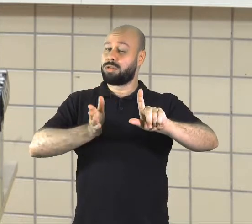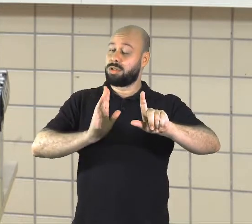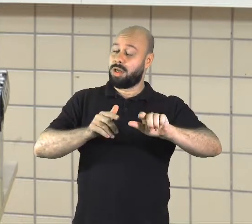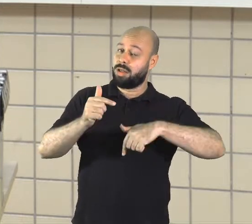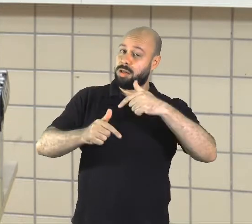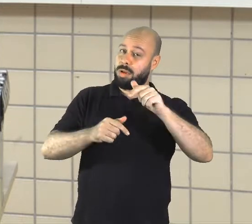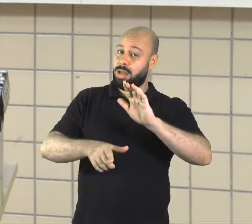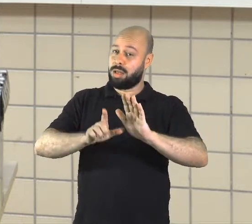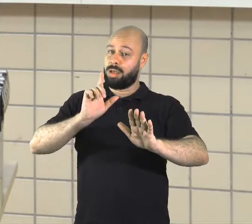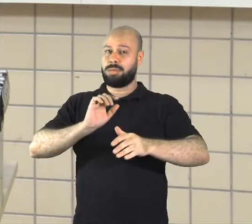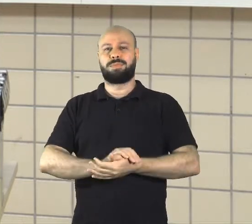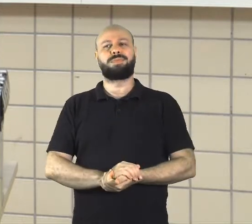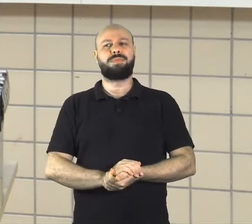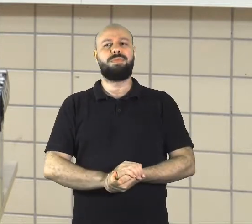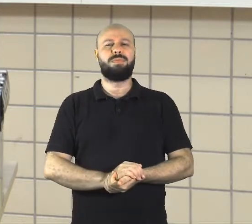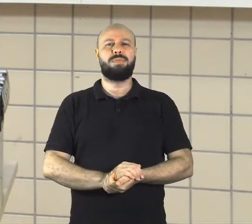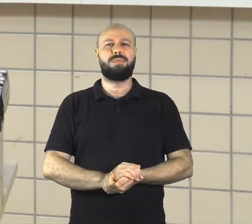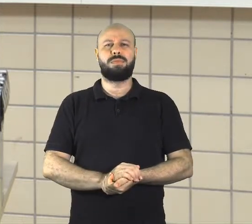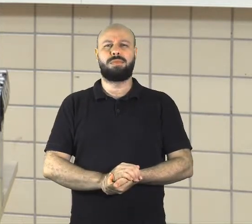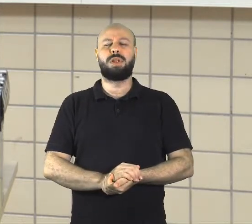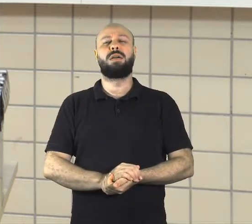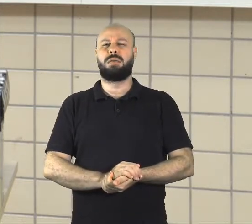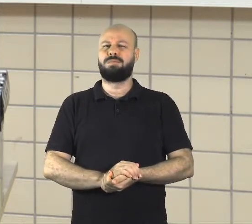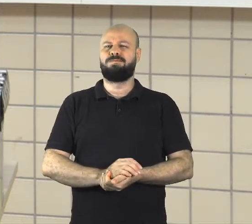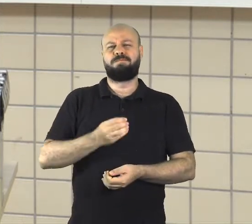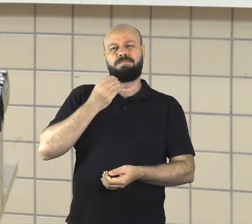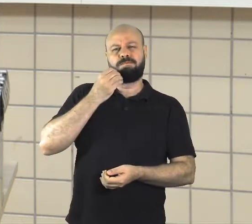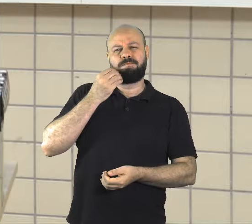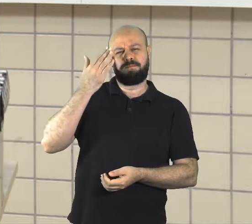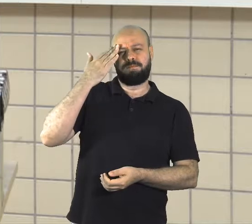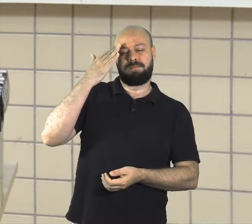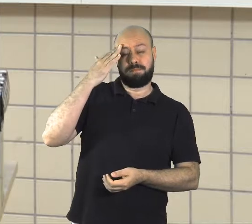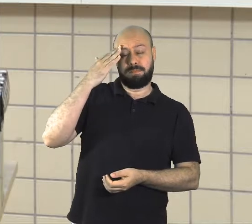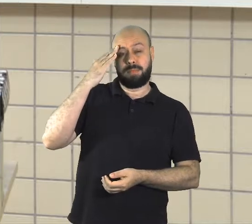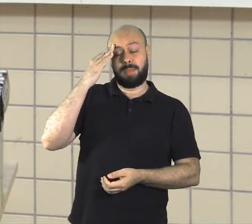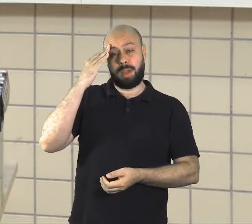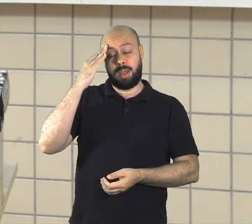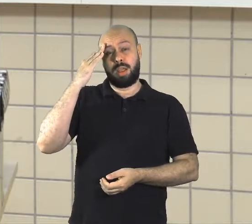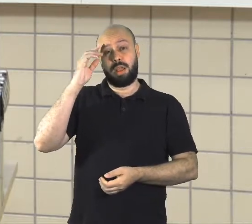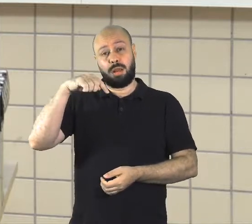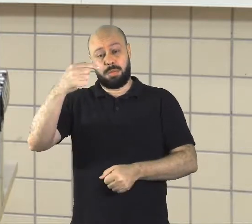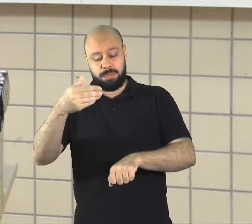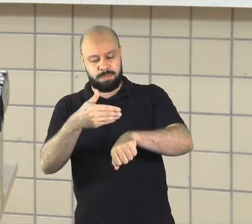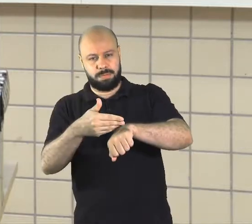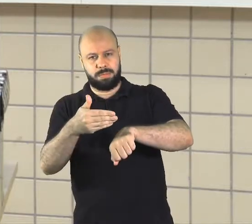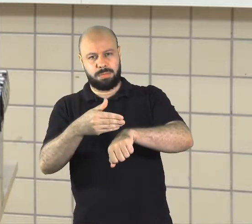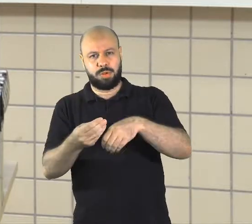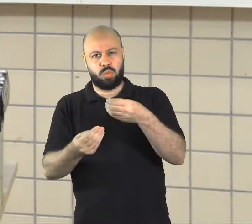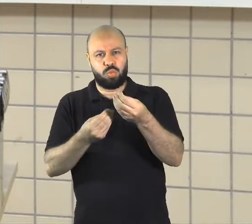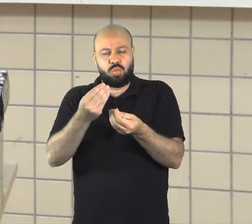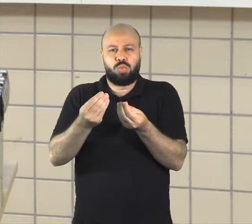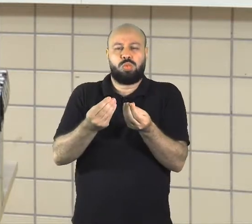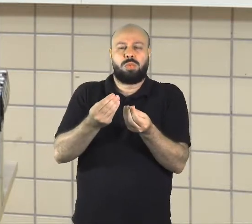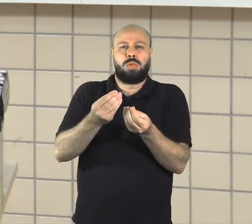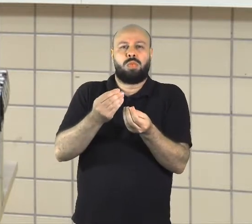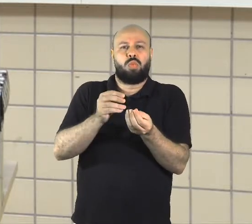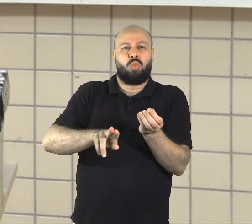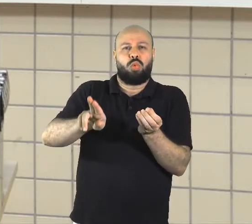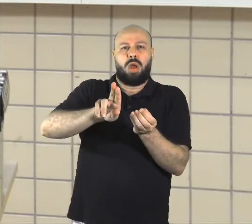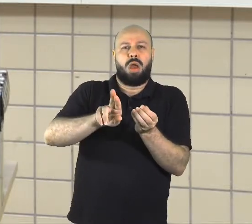Por quê? Nós vamos tentar aprender e compreender e depois praticar como que eu vou usar o